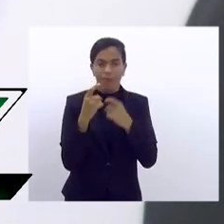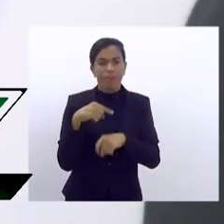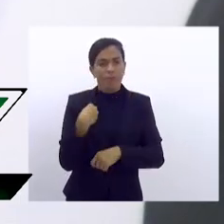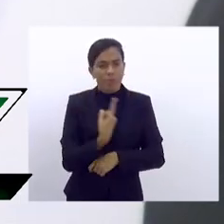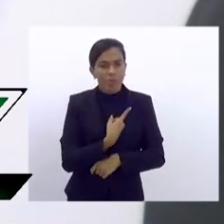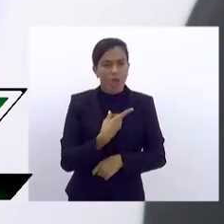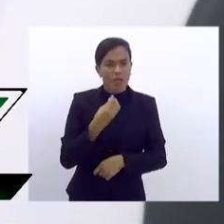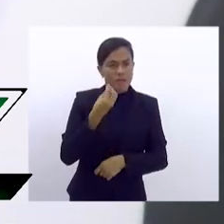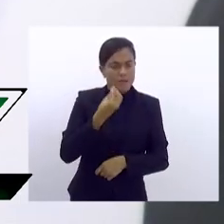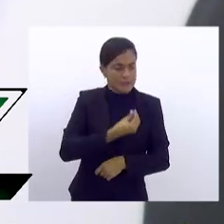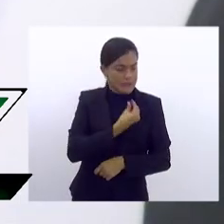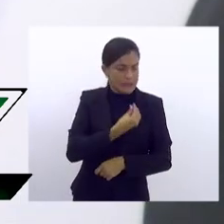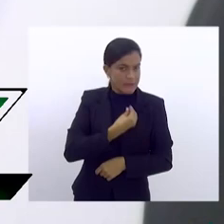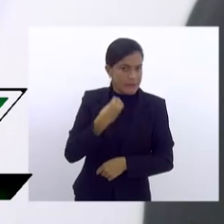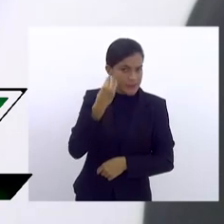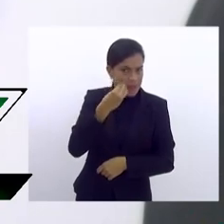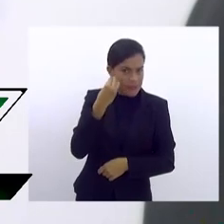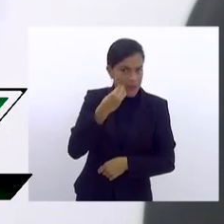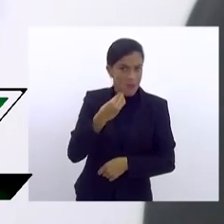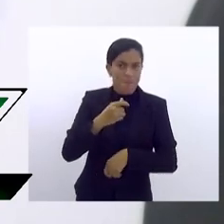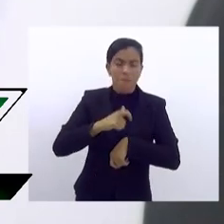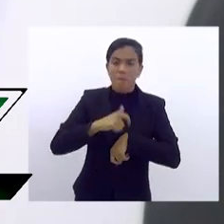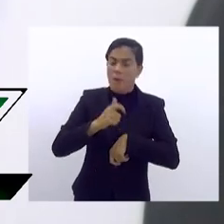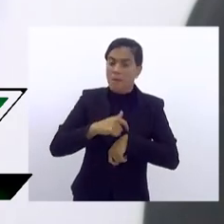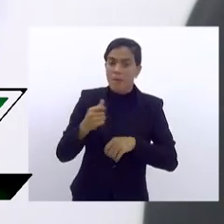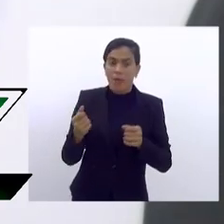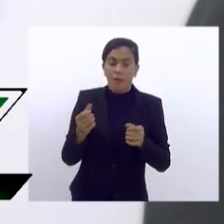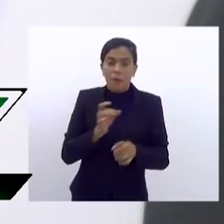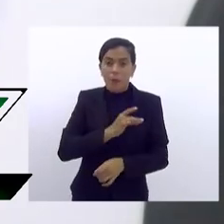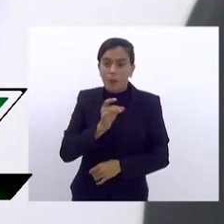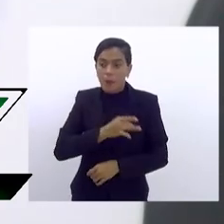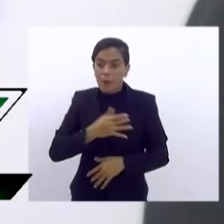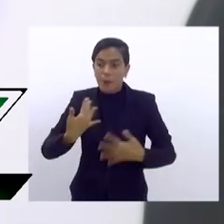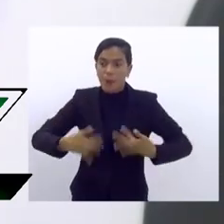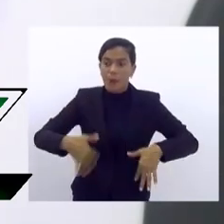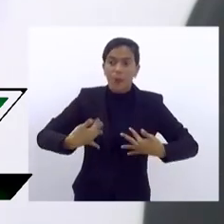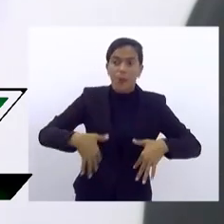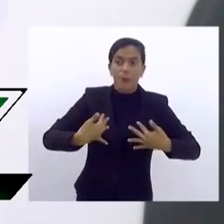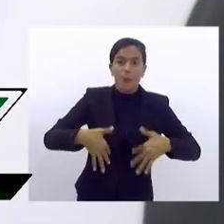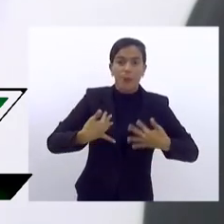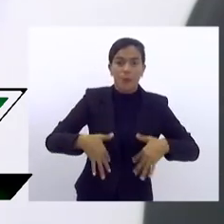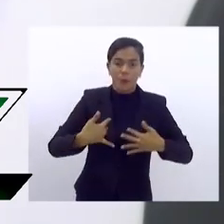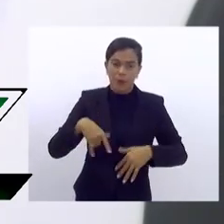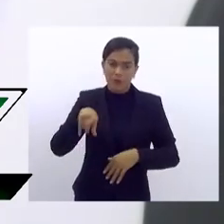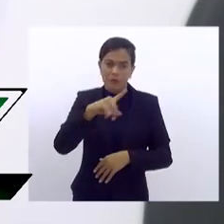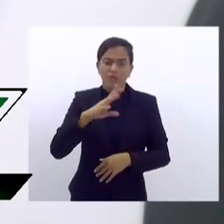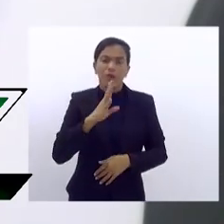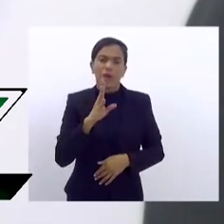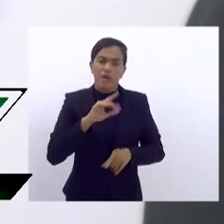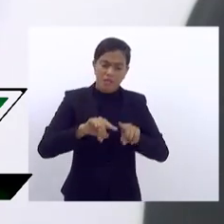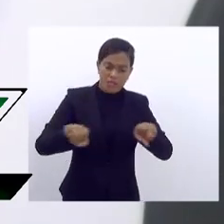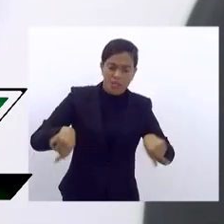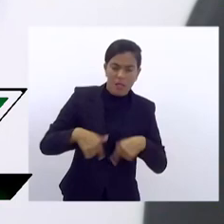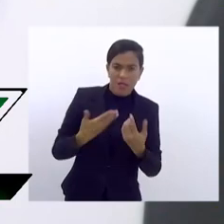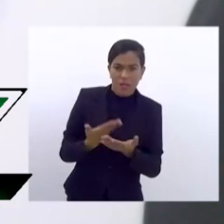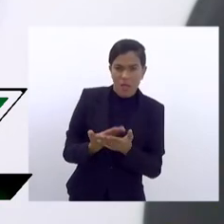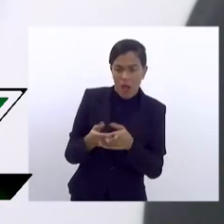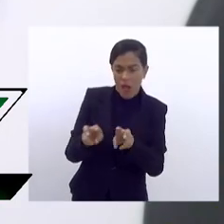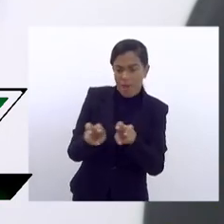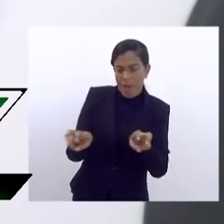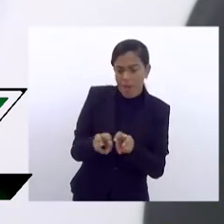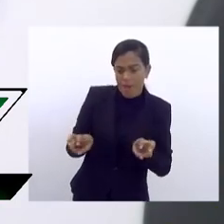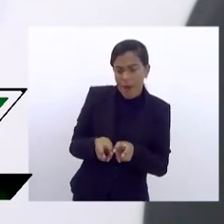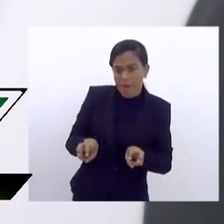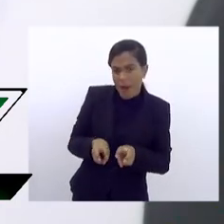últimas semanas momentos de aflição de medo para quem conhece o chão das escolas sabe que isso acontece